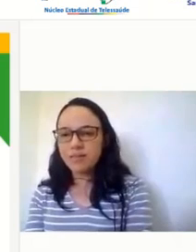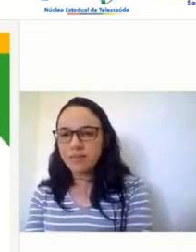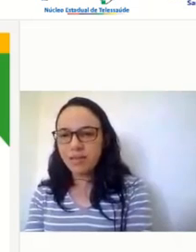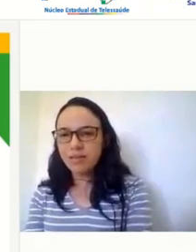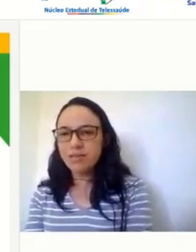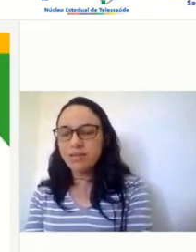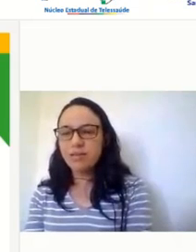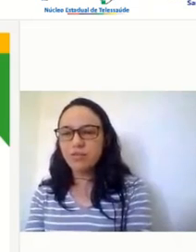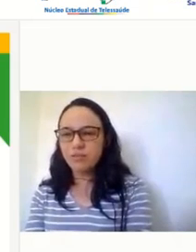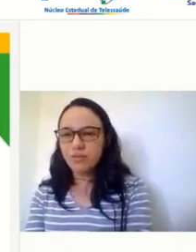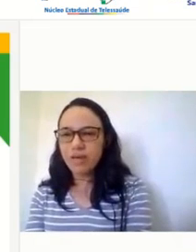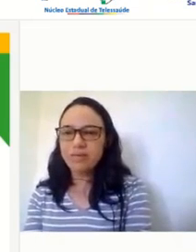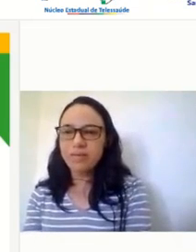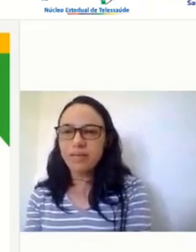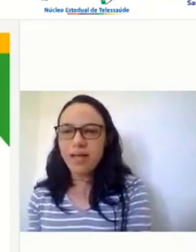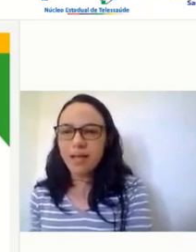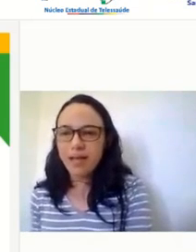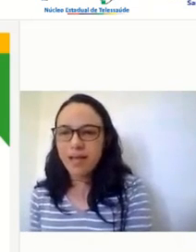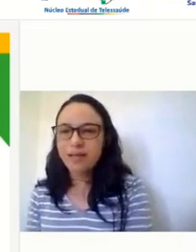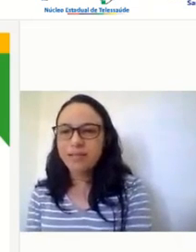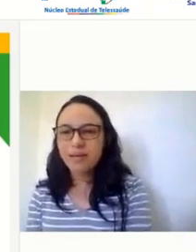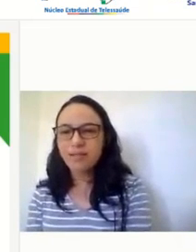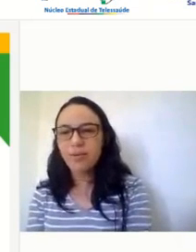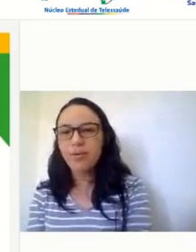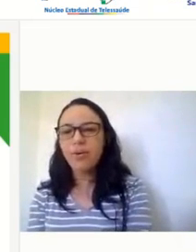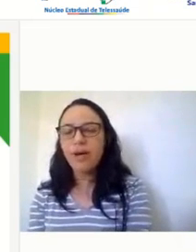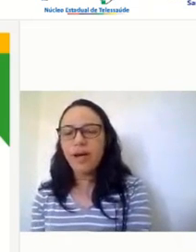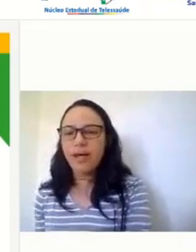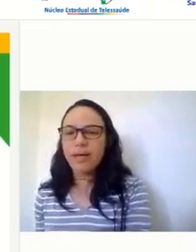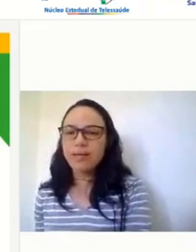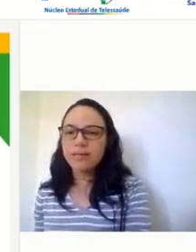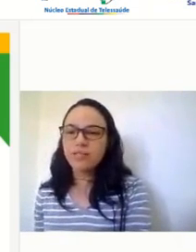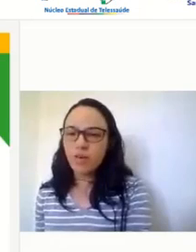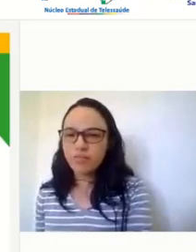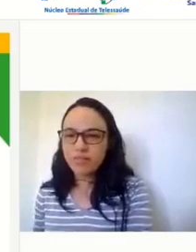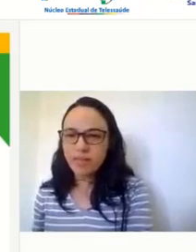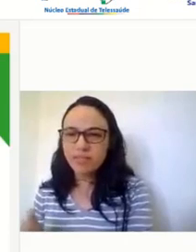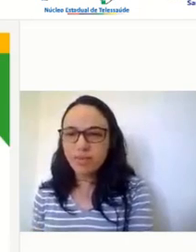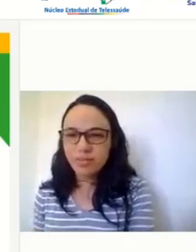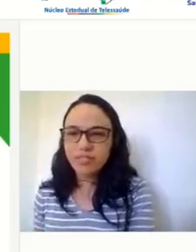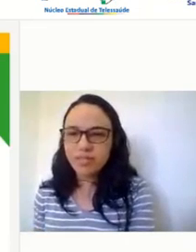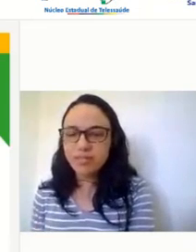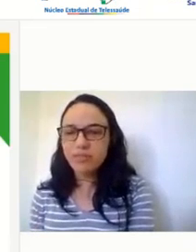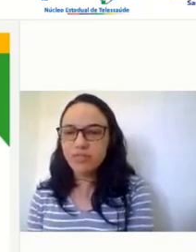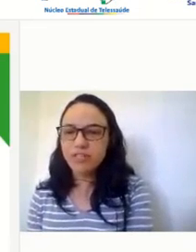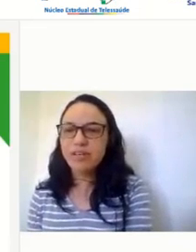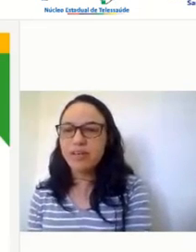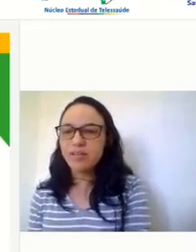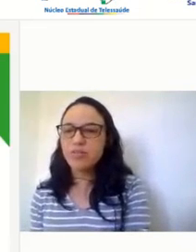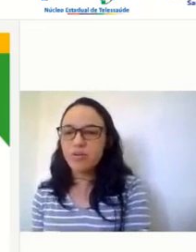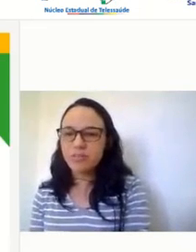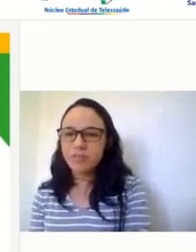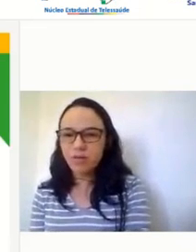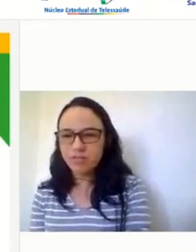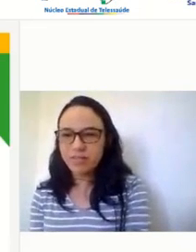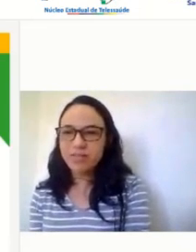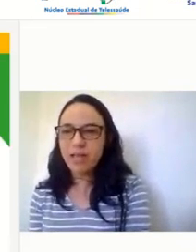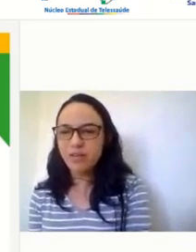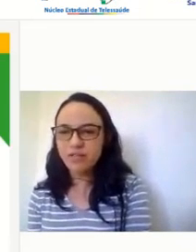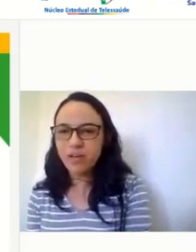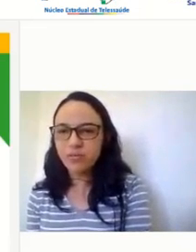senhor esses novos servidores que estava chegando aos autores para